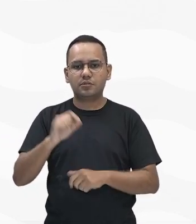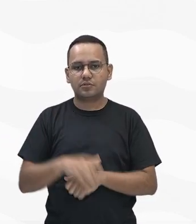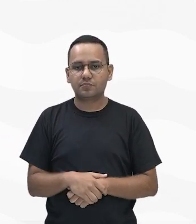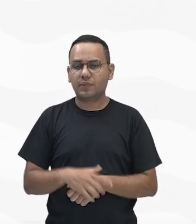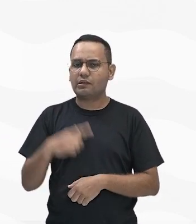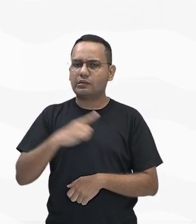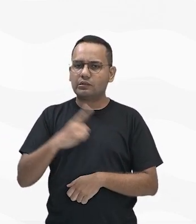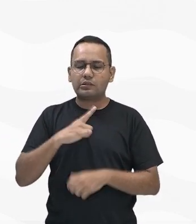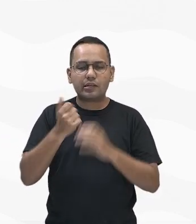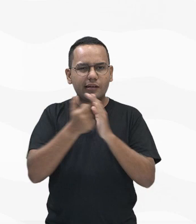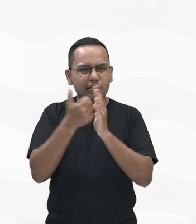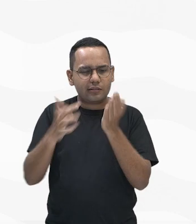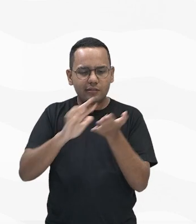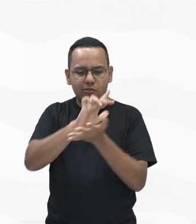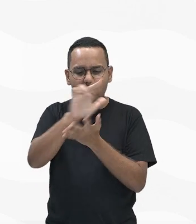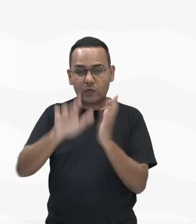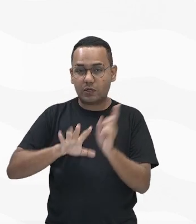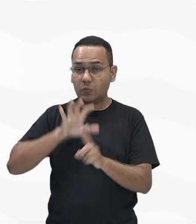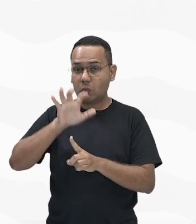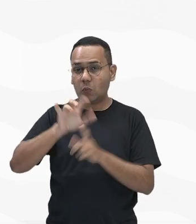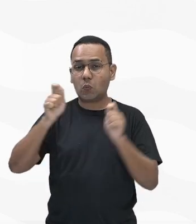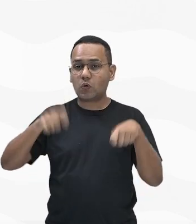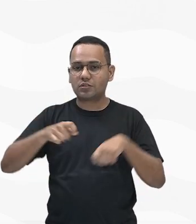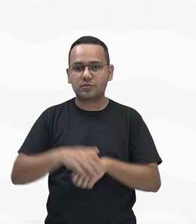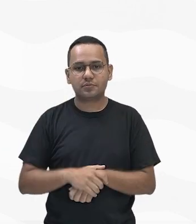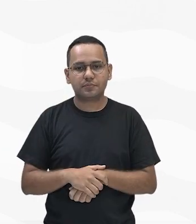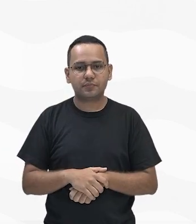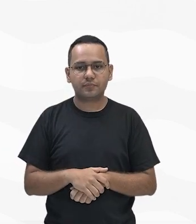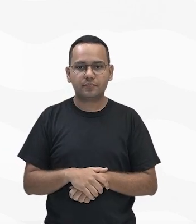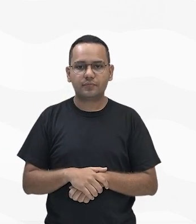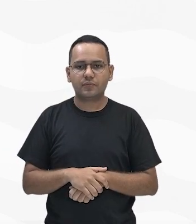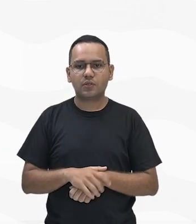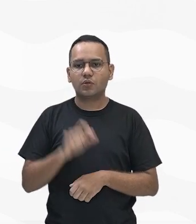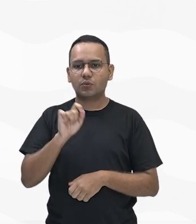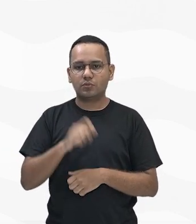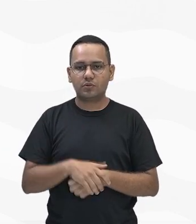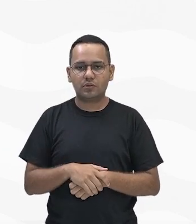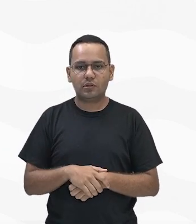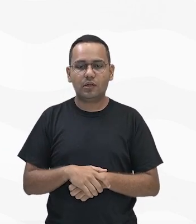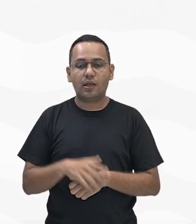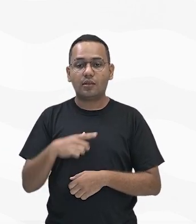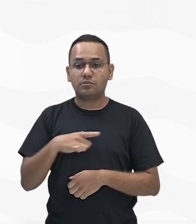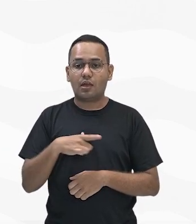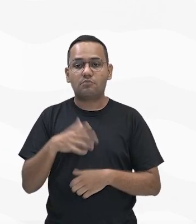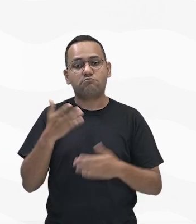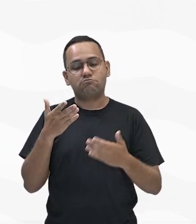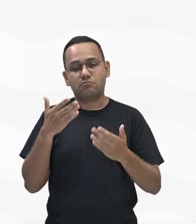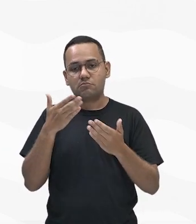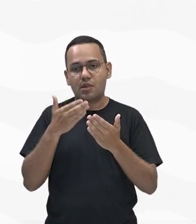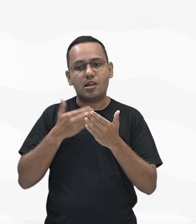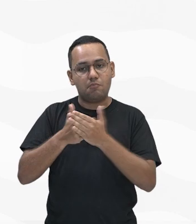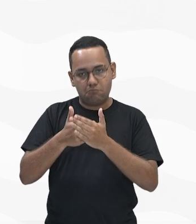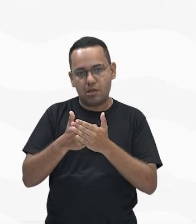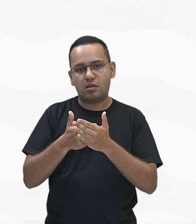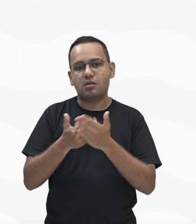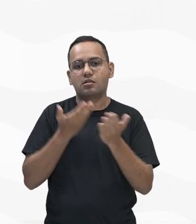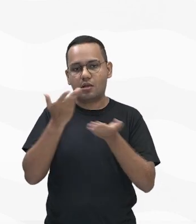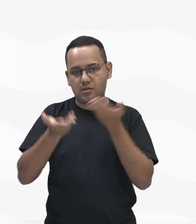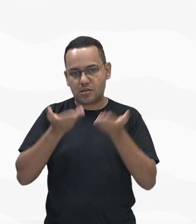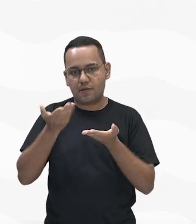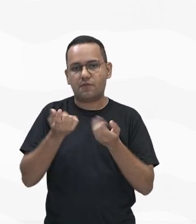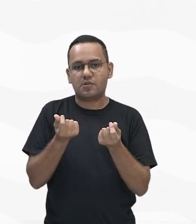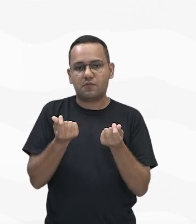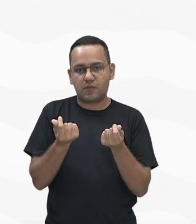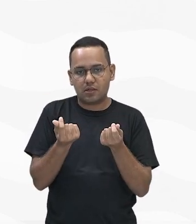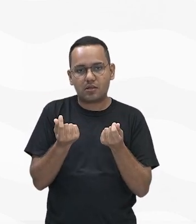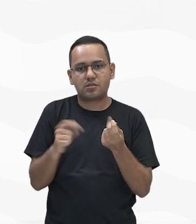série de fatores, incluindo acesso limitado a serviços financeiros, dependência de recursos naturais, projetos